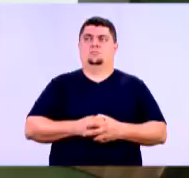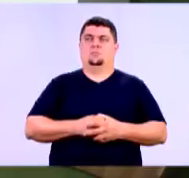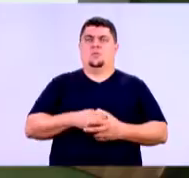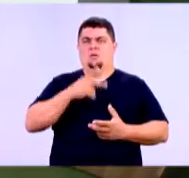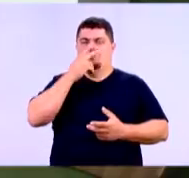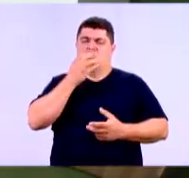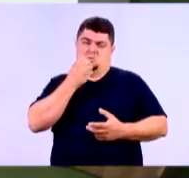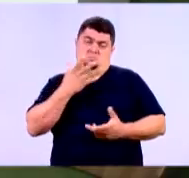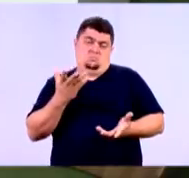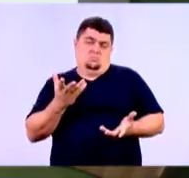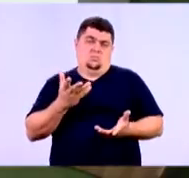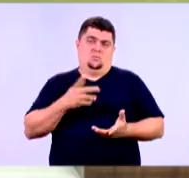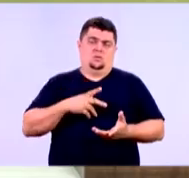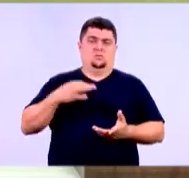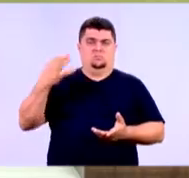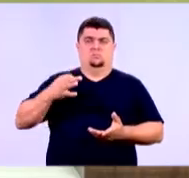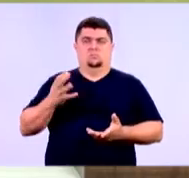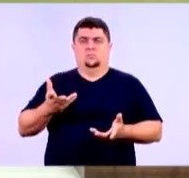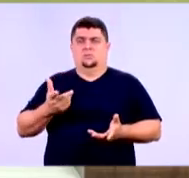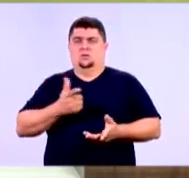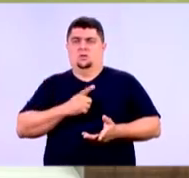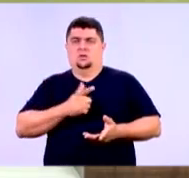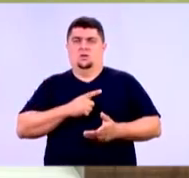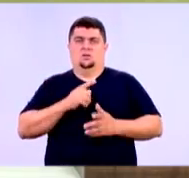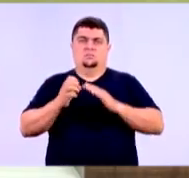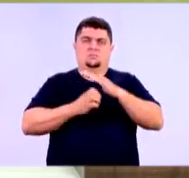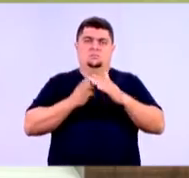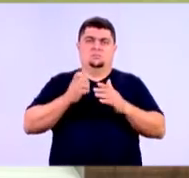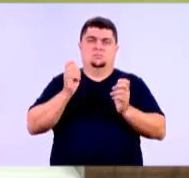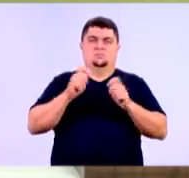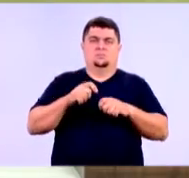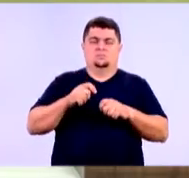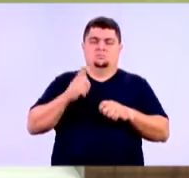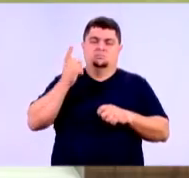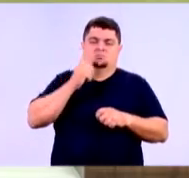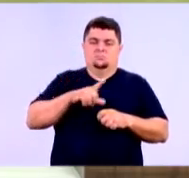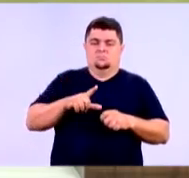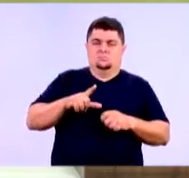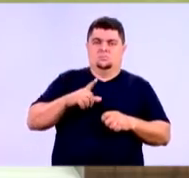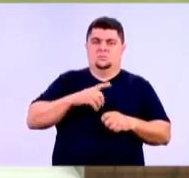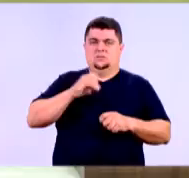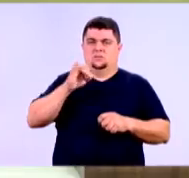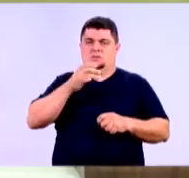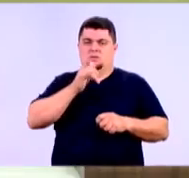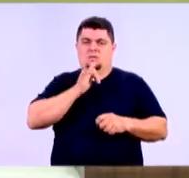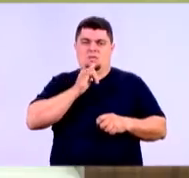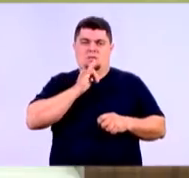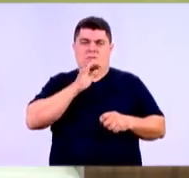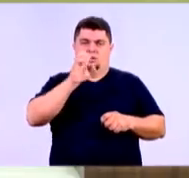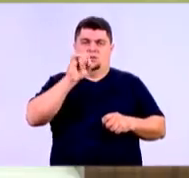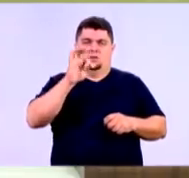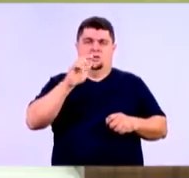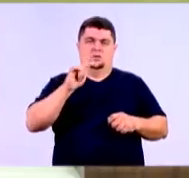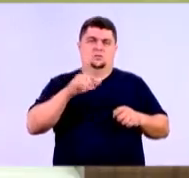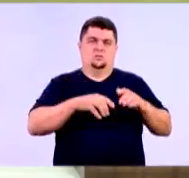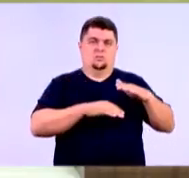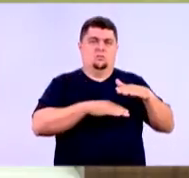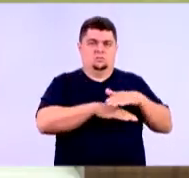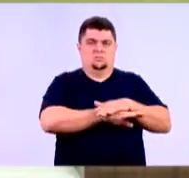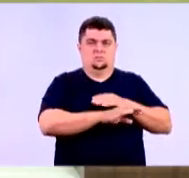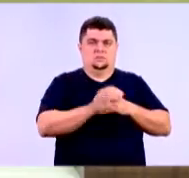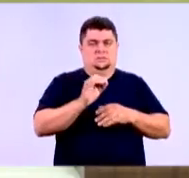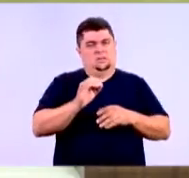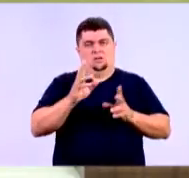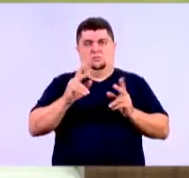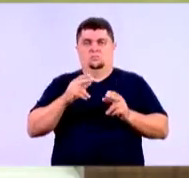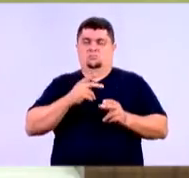valor razoável, né? Exatamente. Você poderia considerar que, caso o estoque fosse zero, ela estaria a descoberto